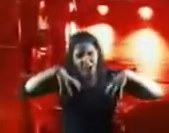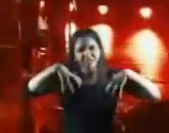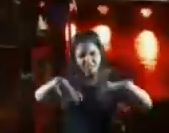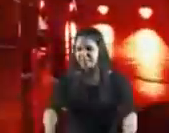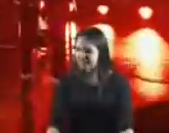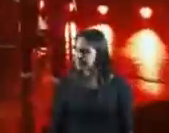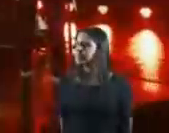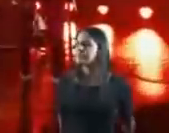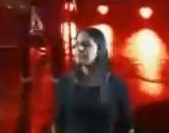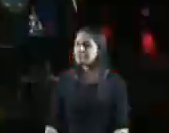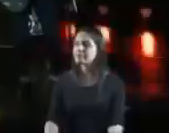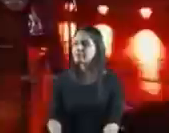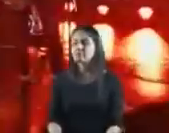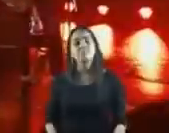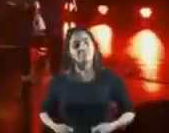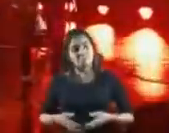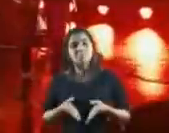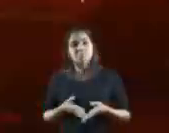selvagem.